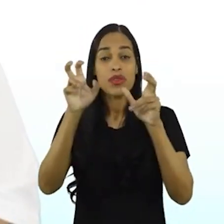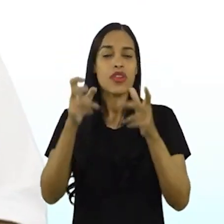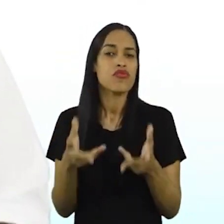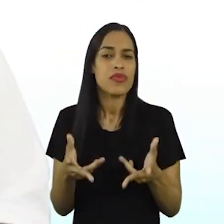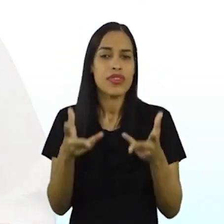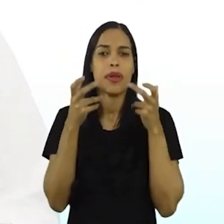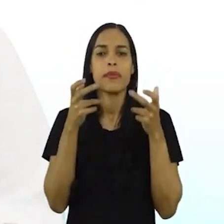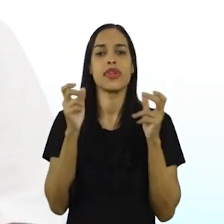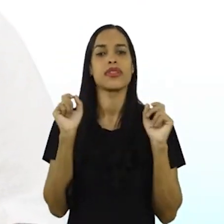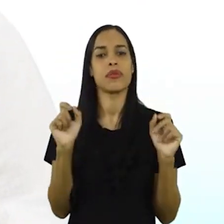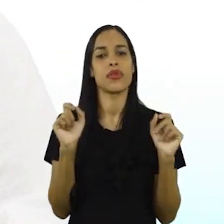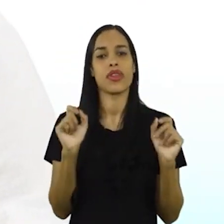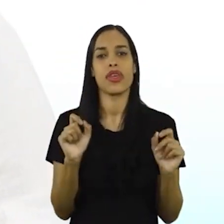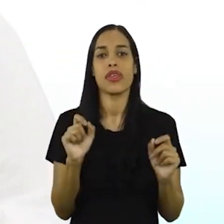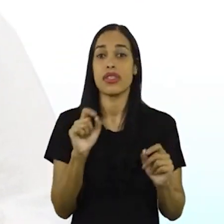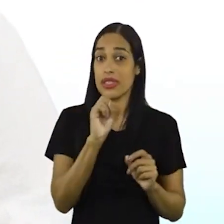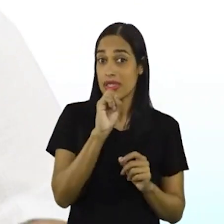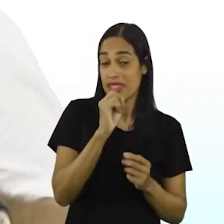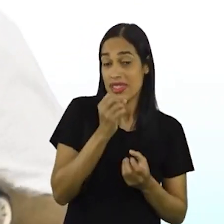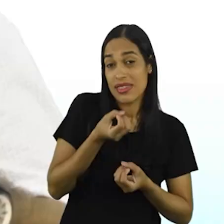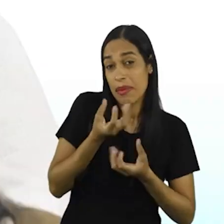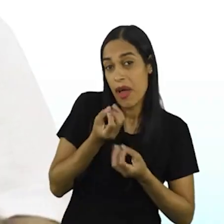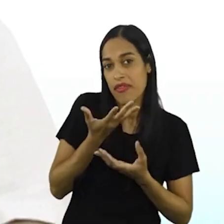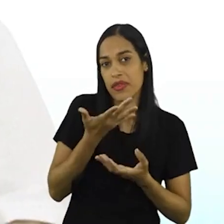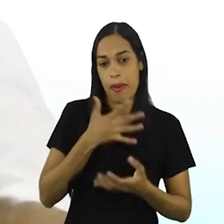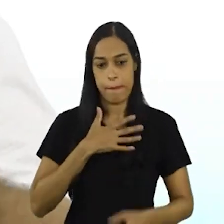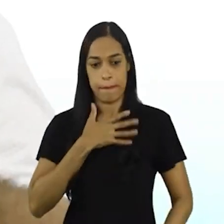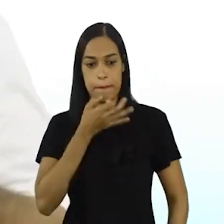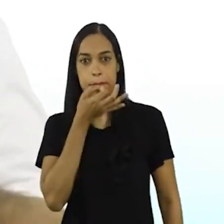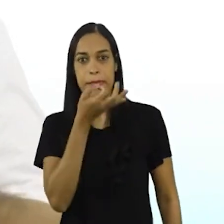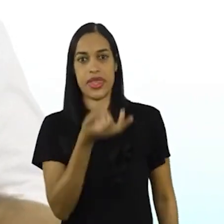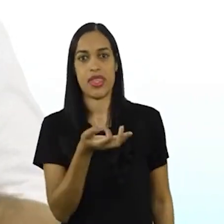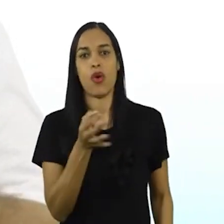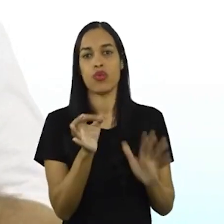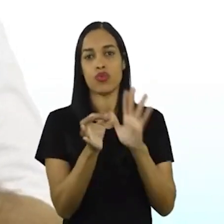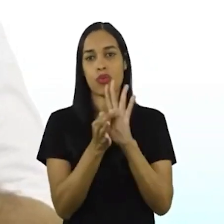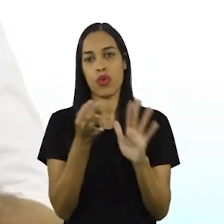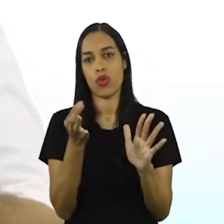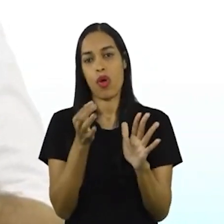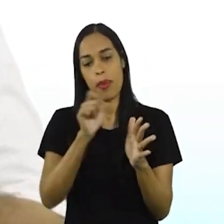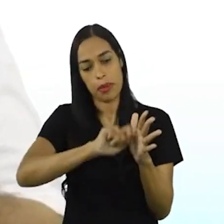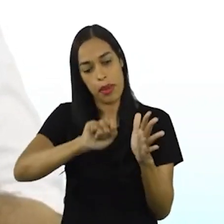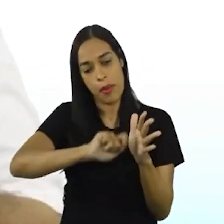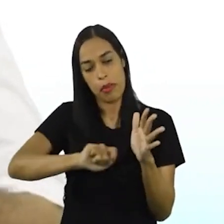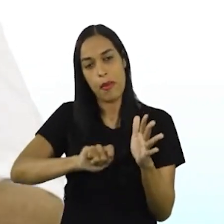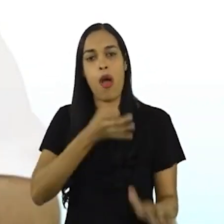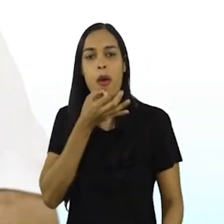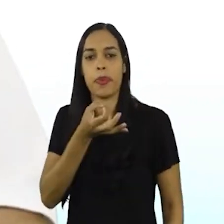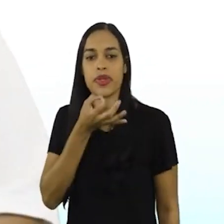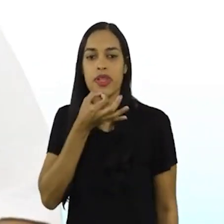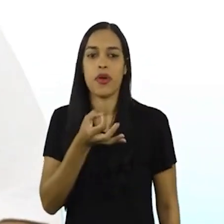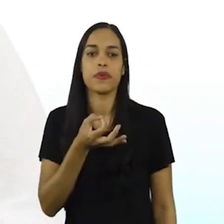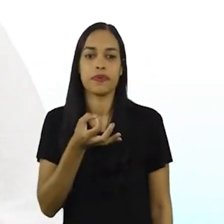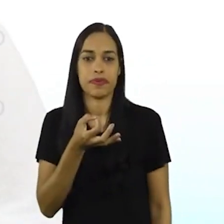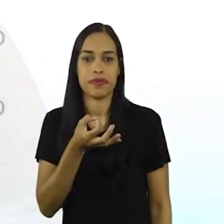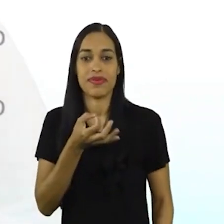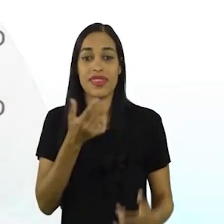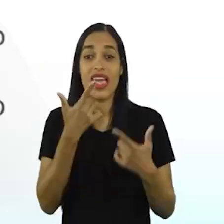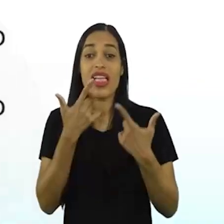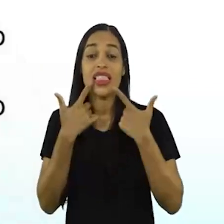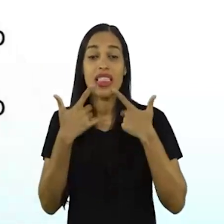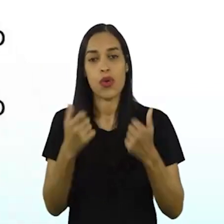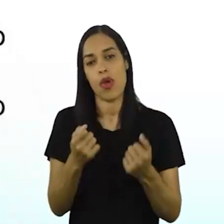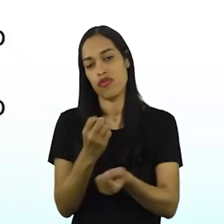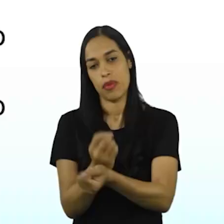pelo título que se é desabafo, é o que o autor acha, é o que ele pensa. A função de